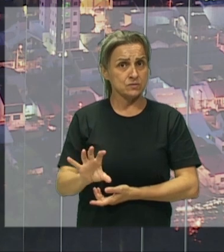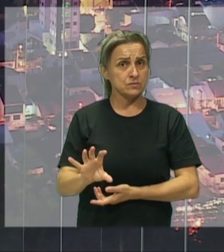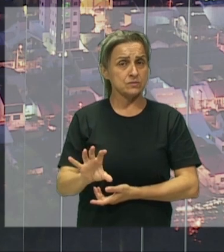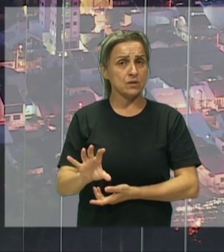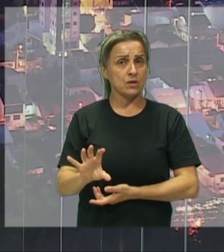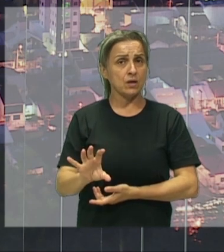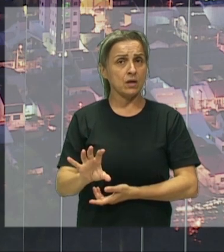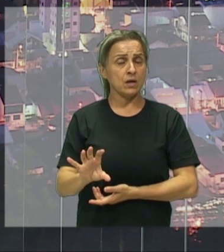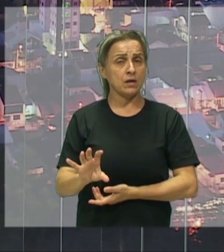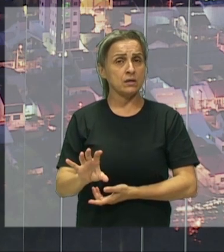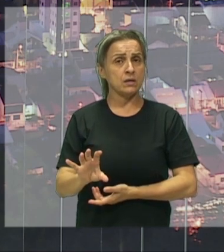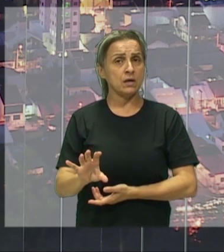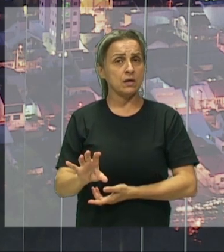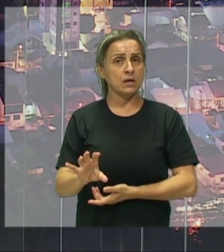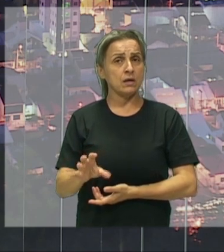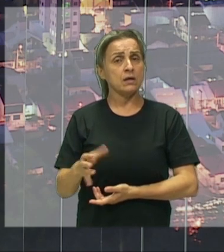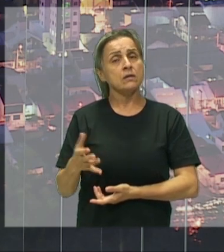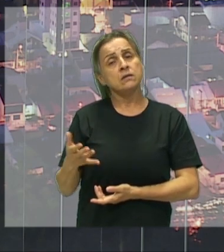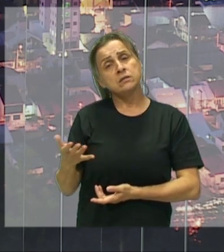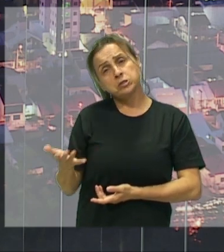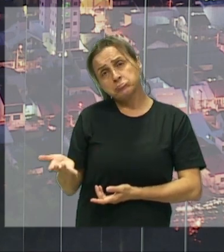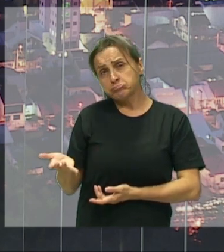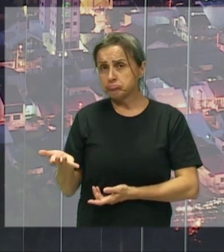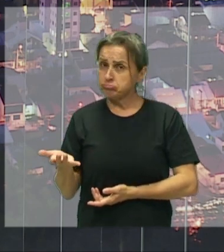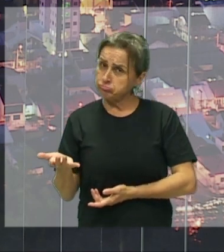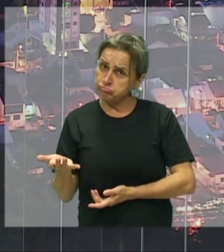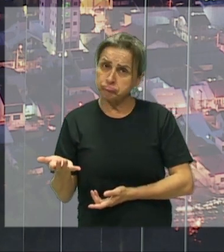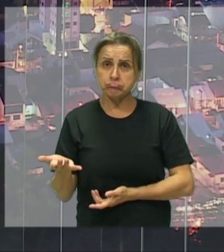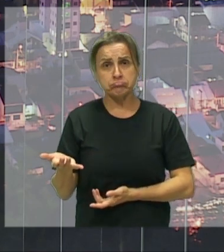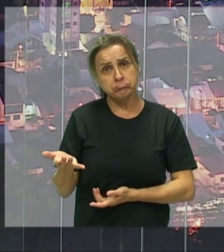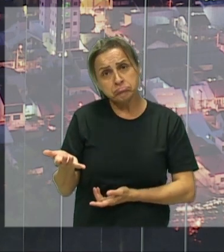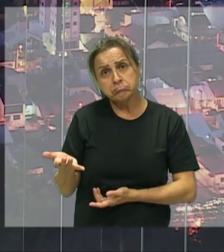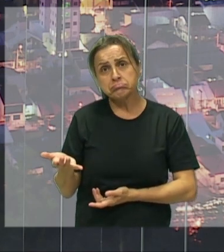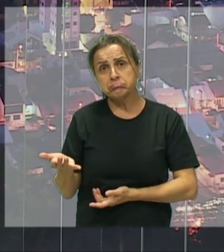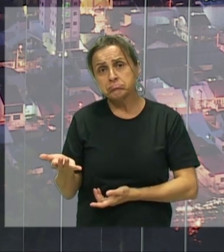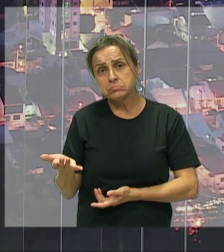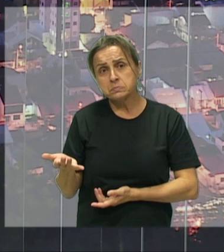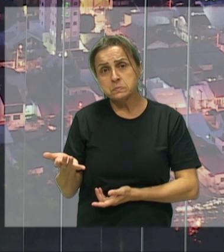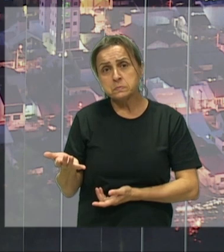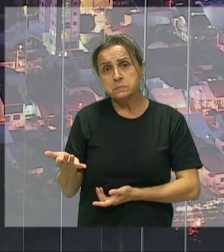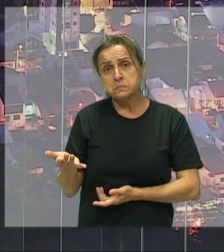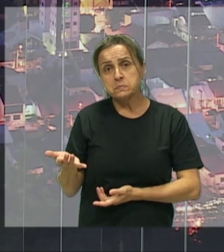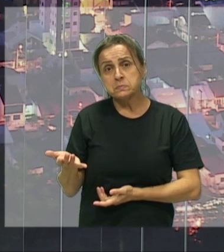talvez, ou com certeza, seriam pessoas que iriam